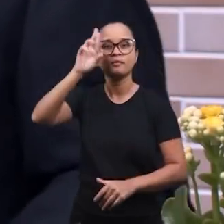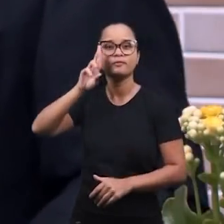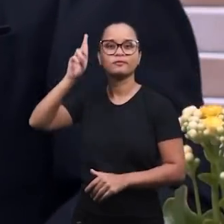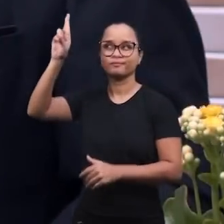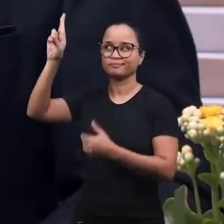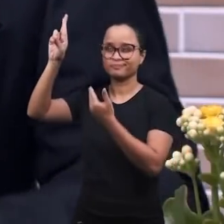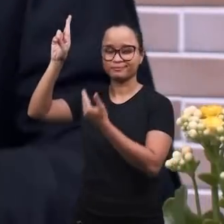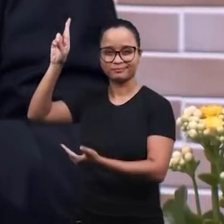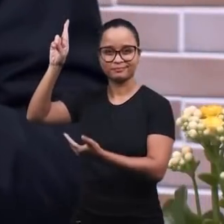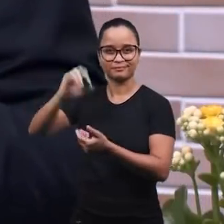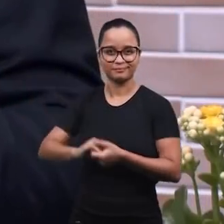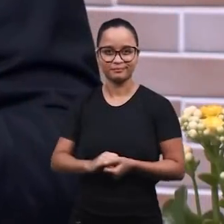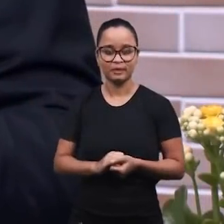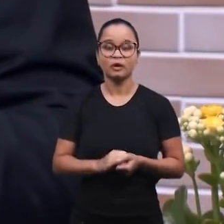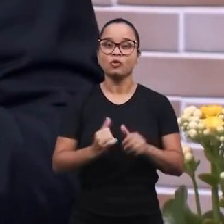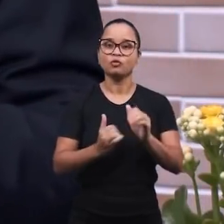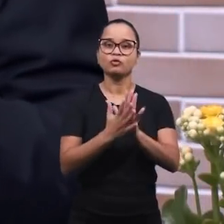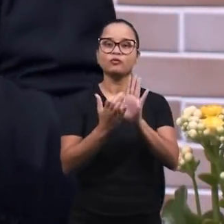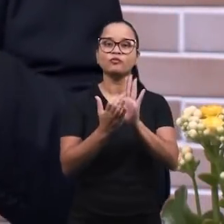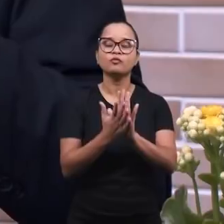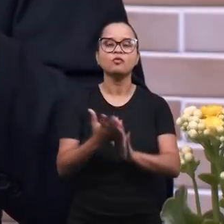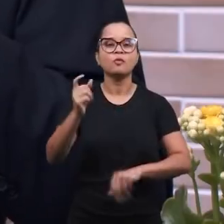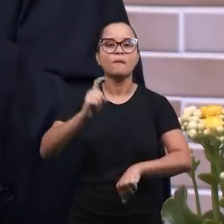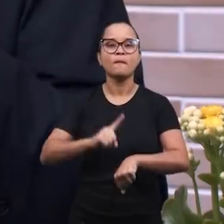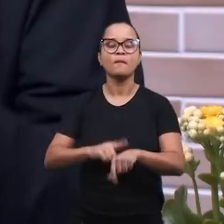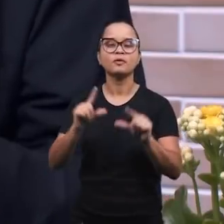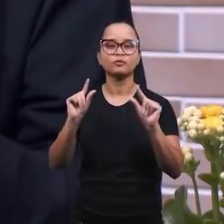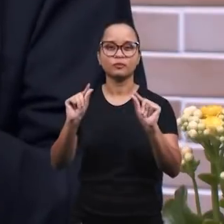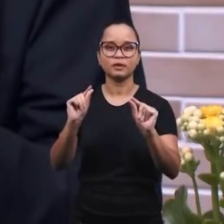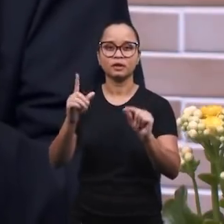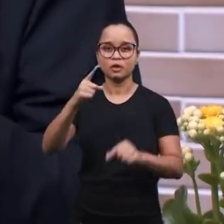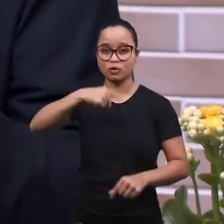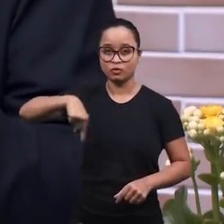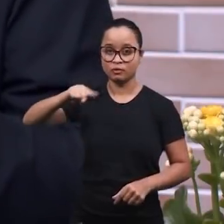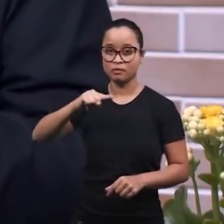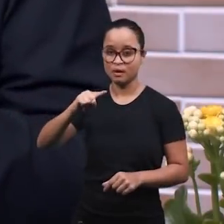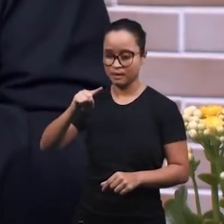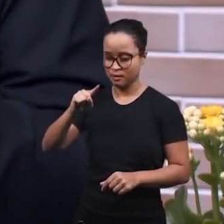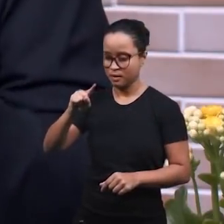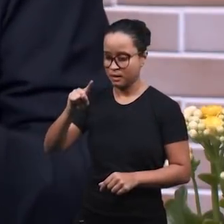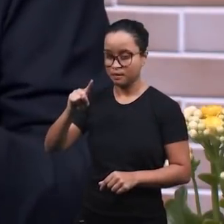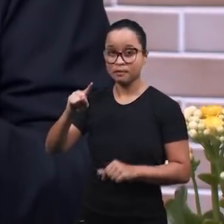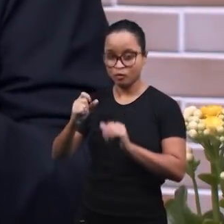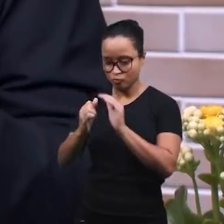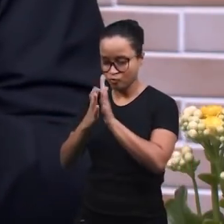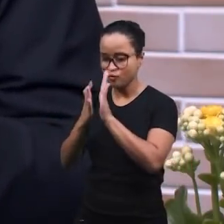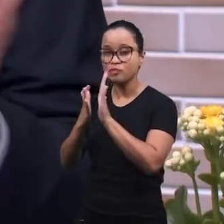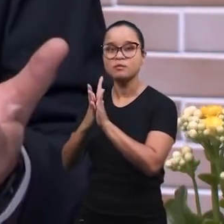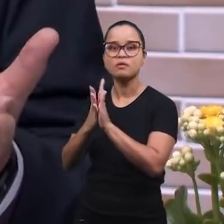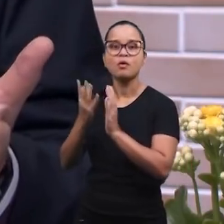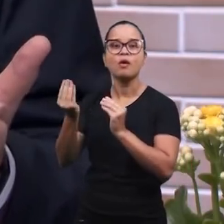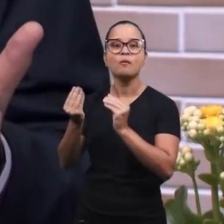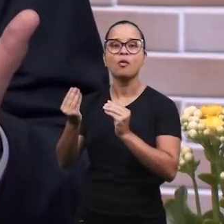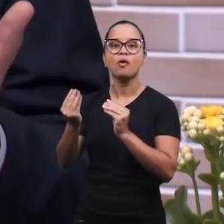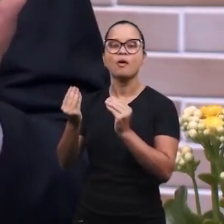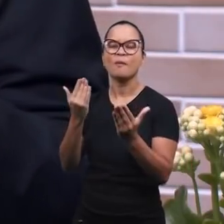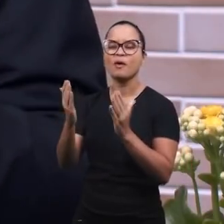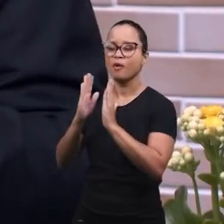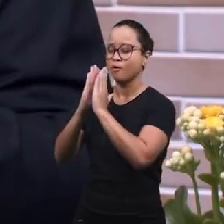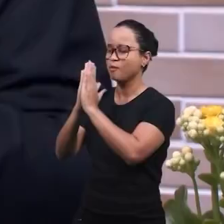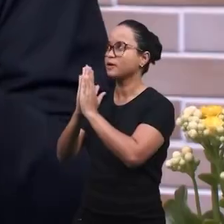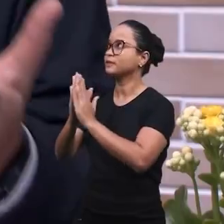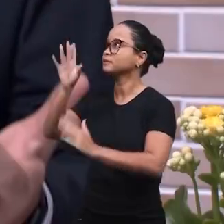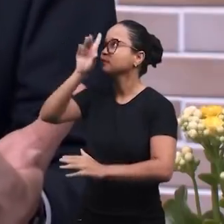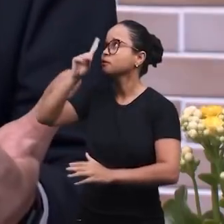Senhor. O louvor é um momento em que nós estamos colocando diante de Deus, na forma do hino, a nossa oração. Nós